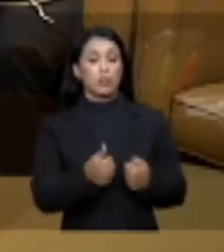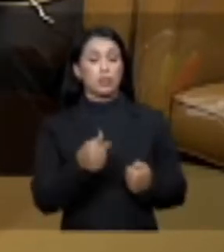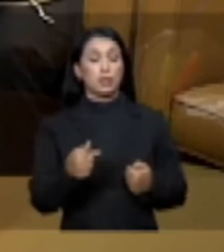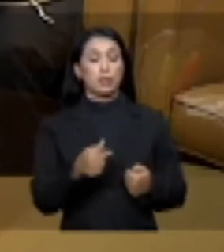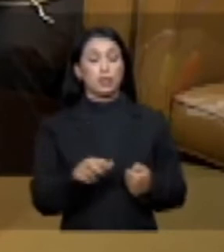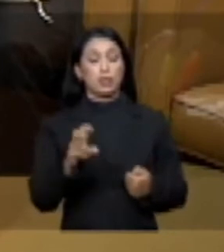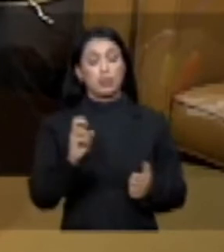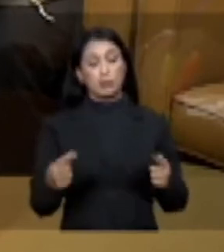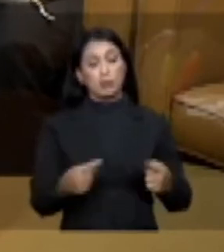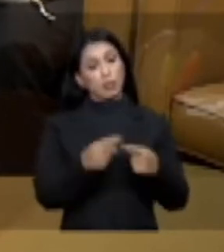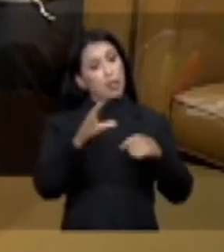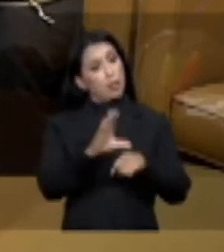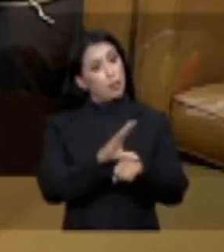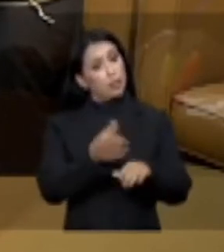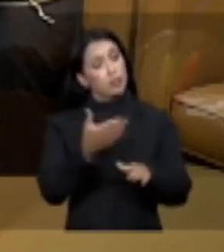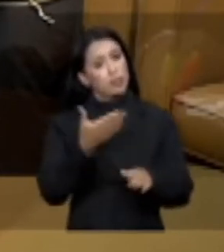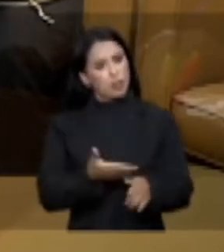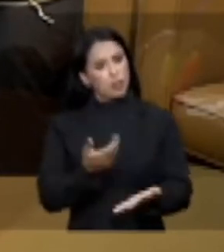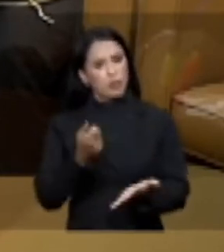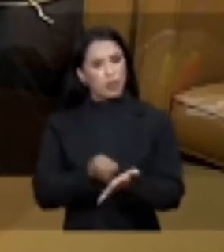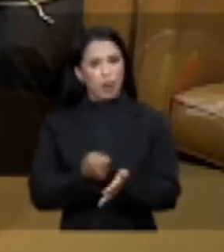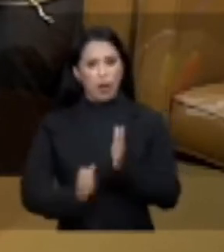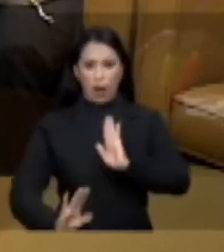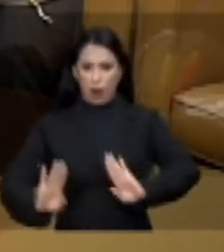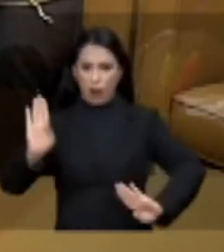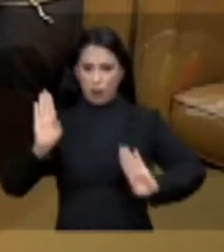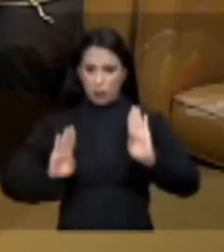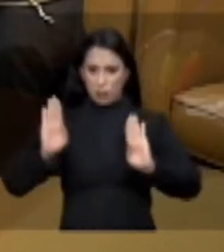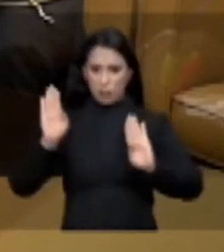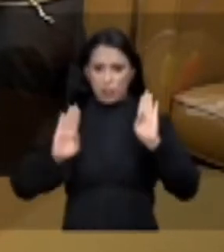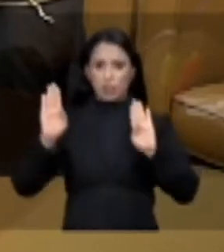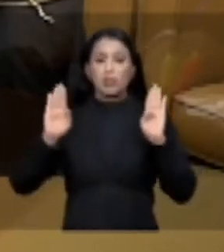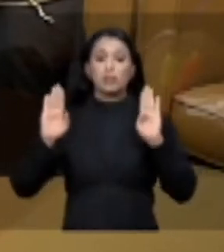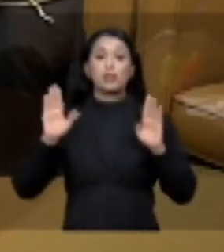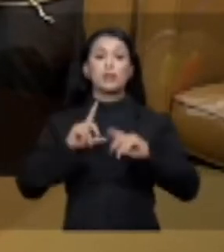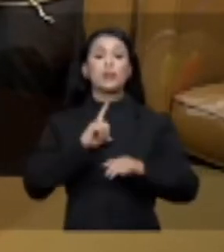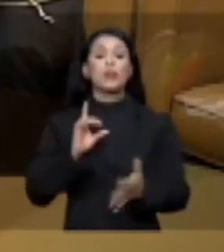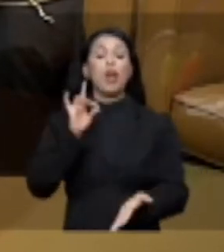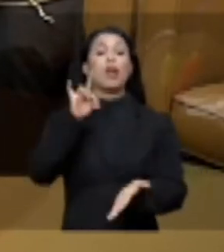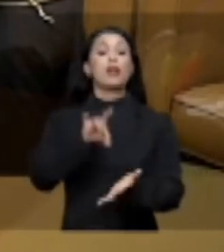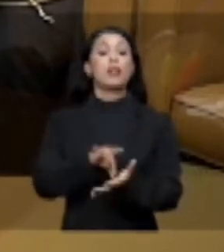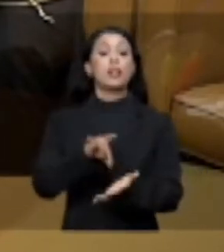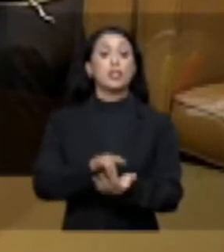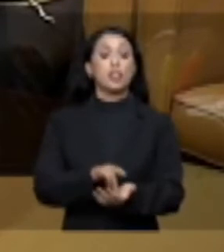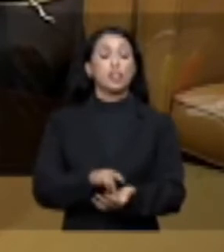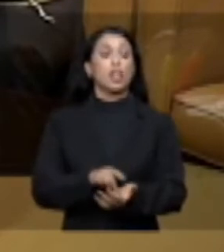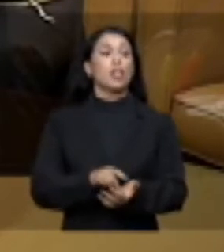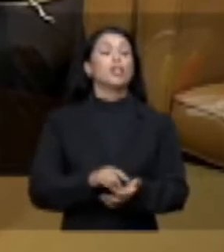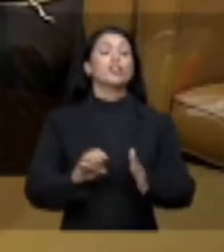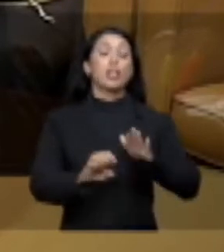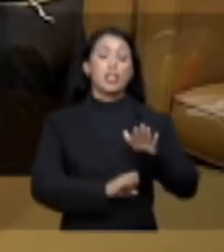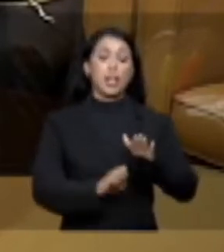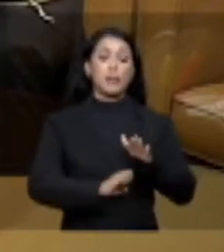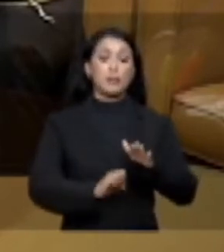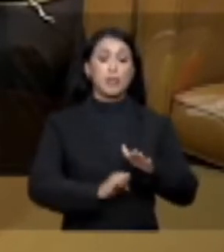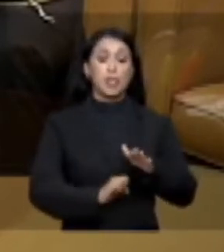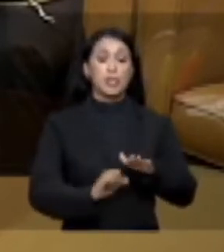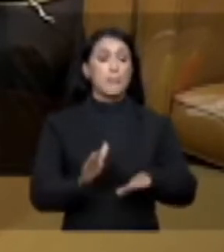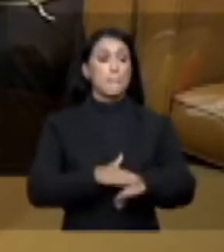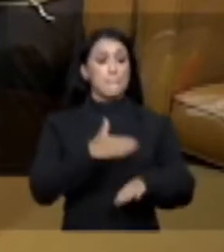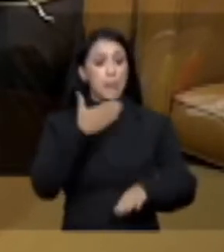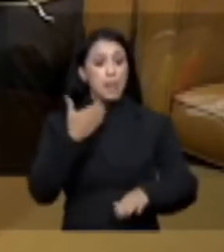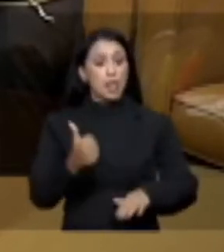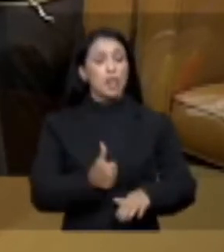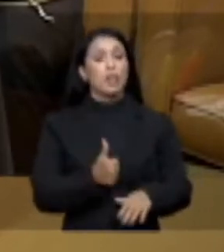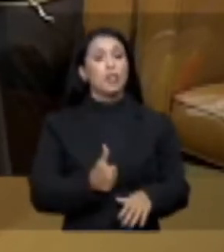da Constituição Federal. A exigência de licitação nada mais é do que garantir a seleção do prestador com maior aptidão para